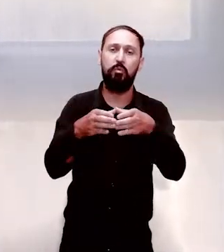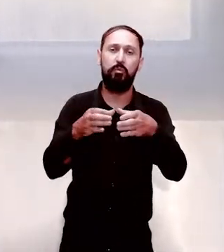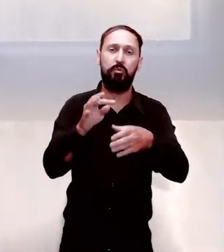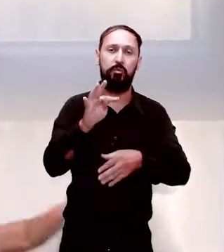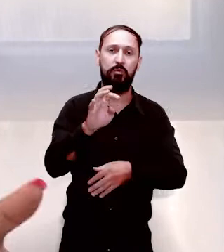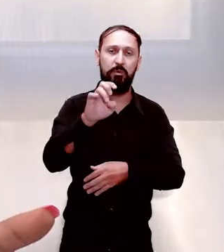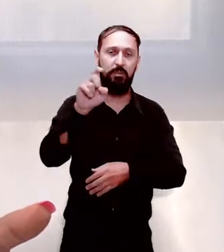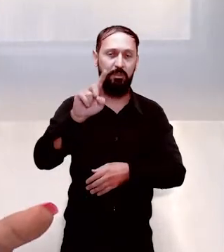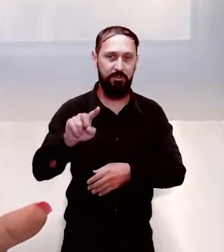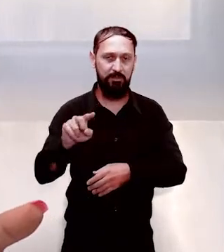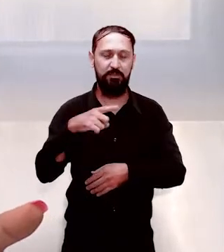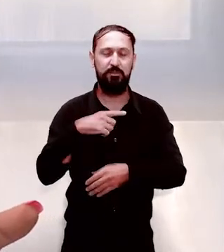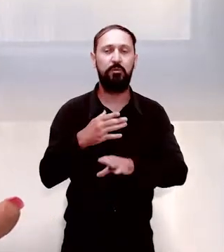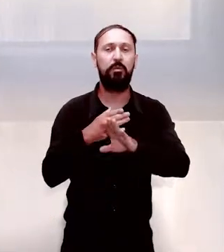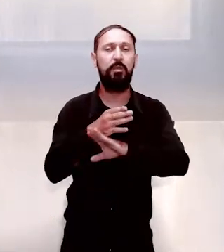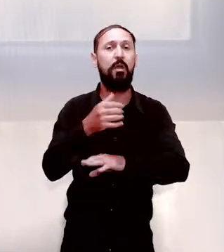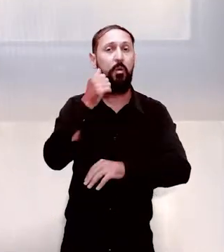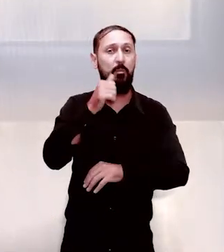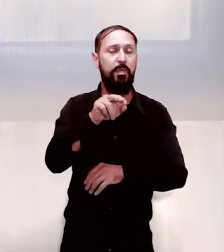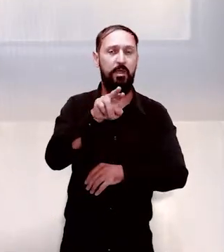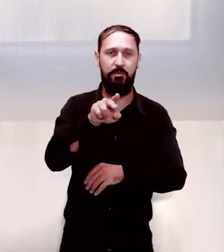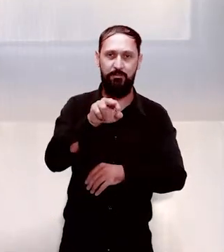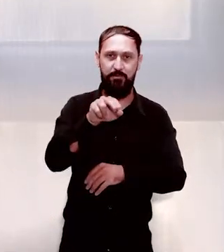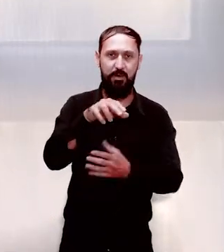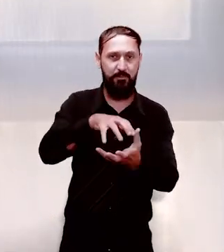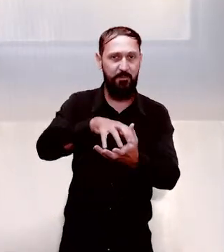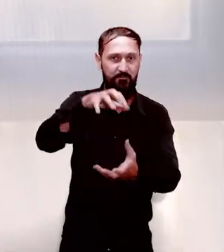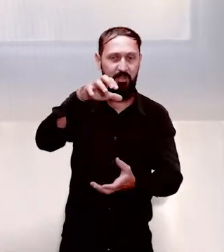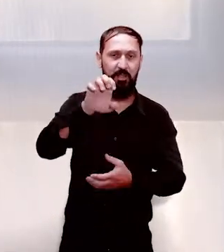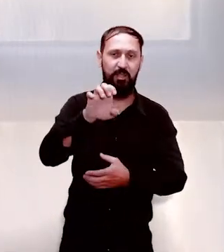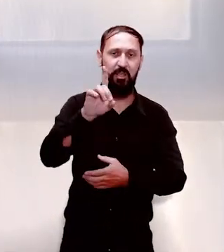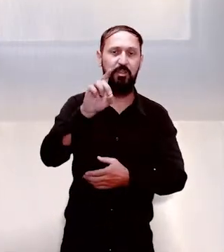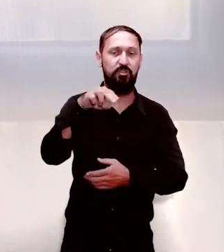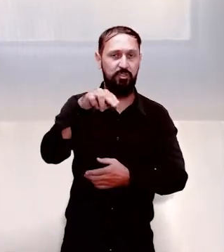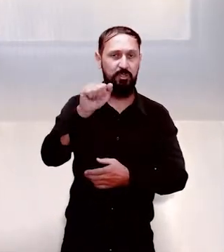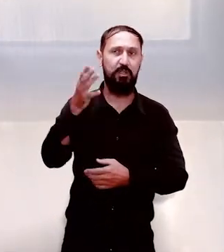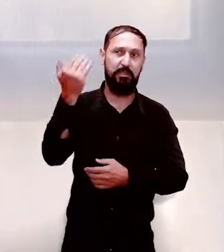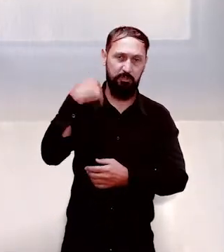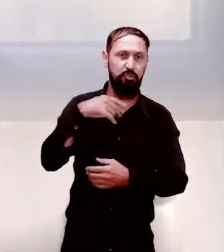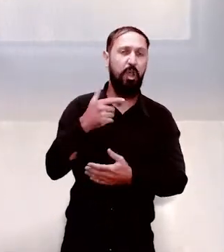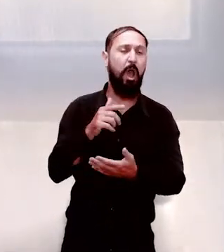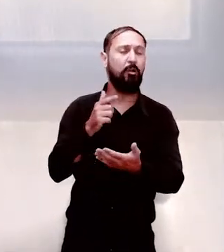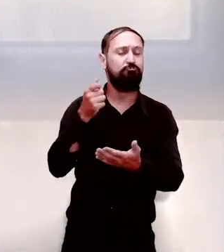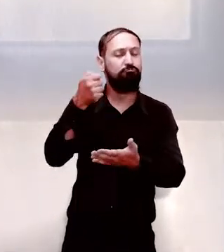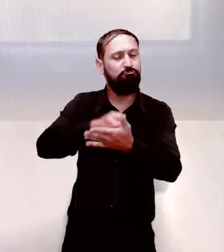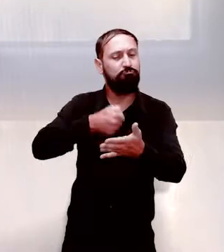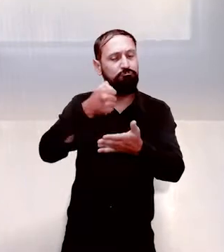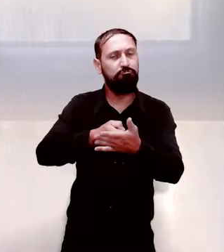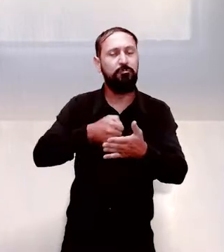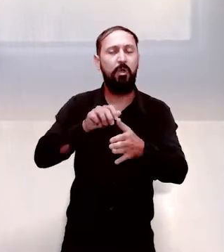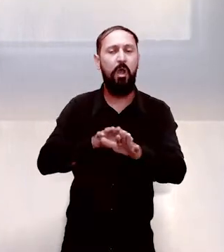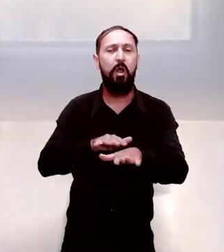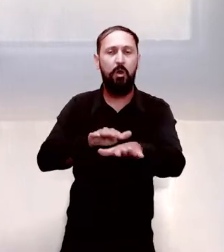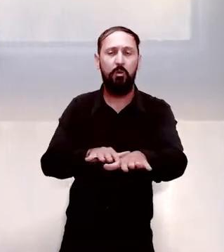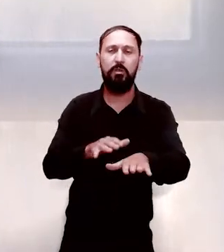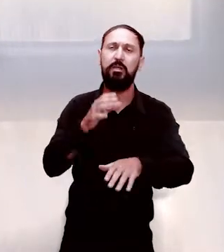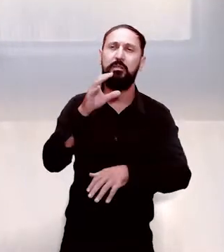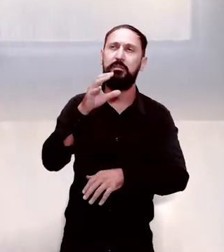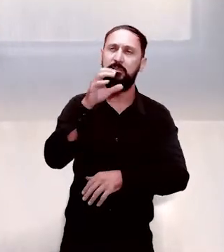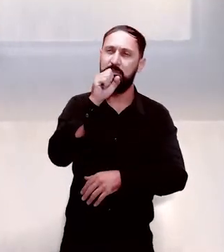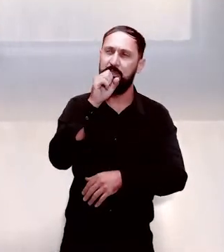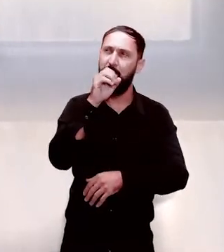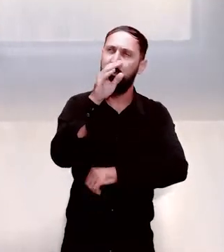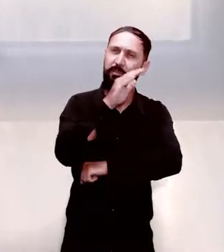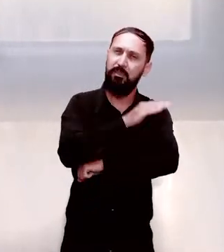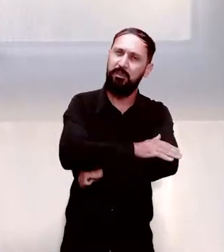foi por meio do Grupo Tez. Eu ia com a minha irmã mais velha, Edna, que era militante na época, e ela me levava